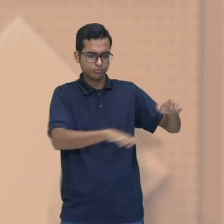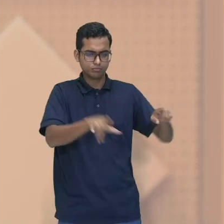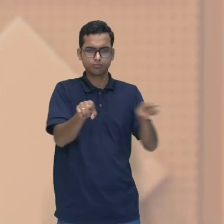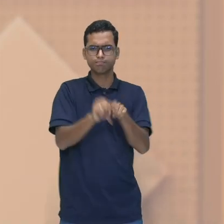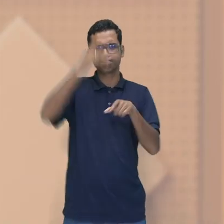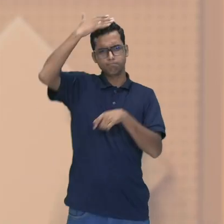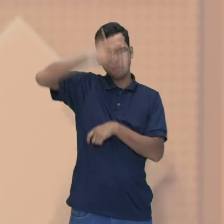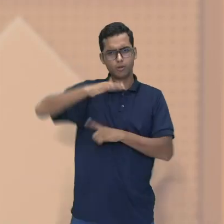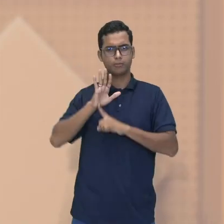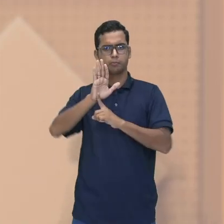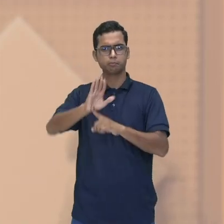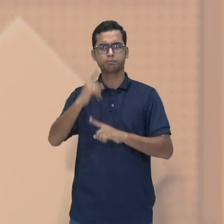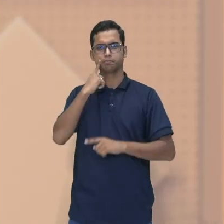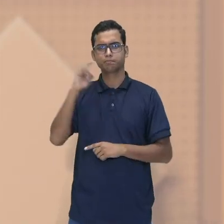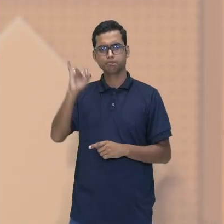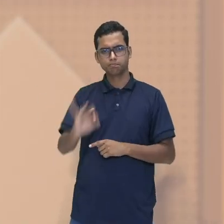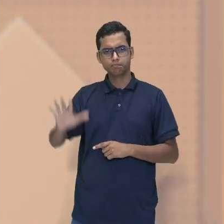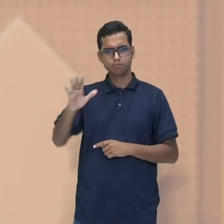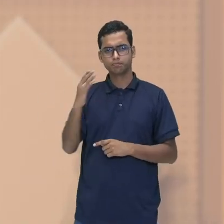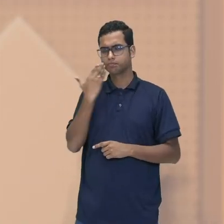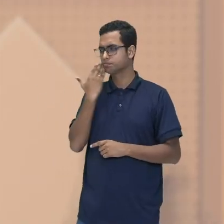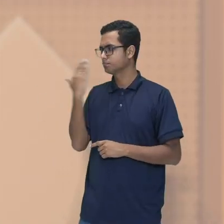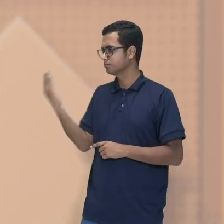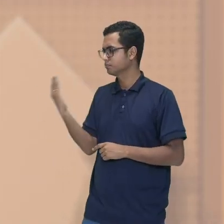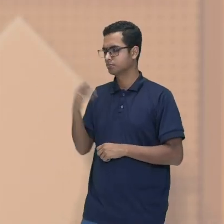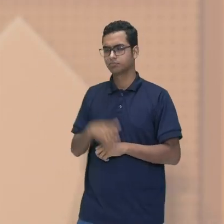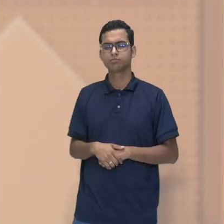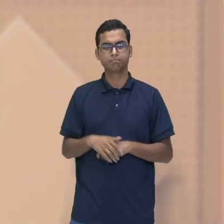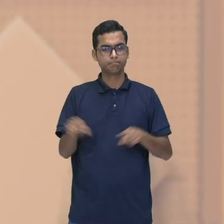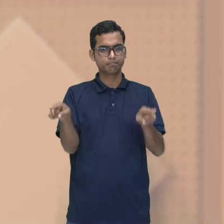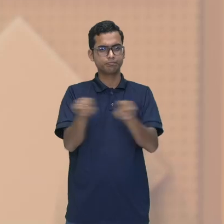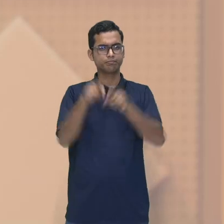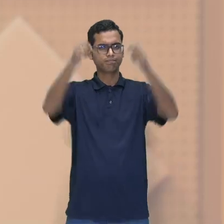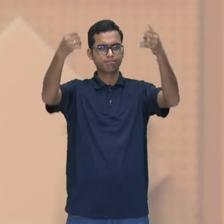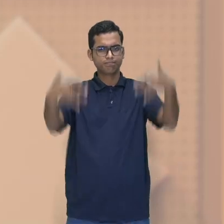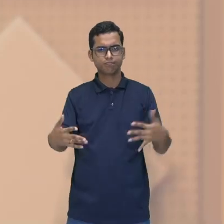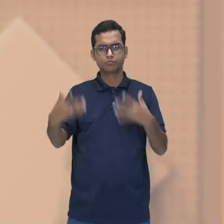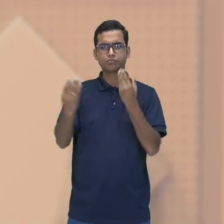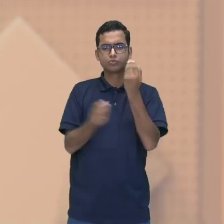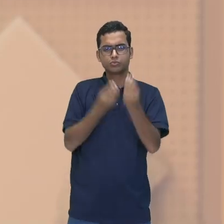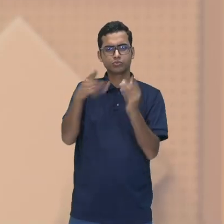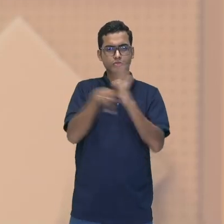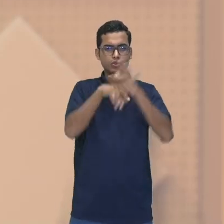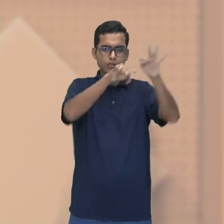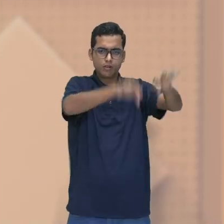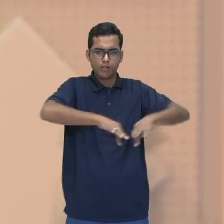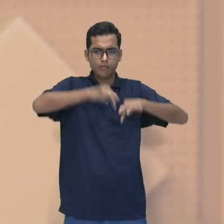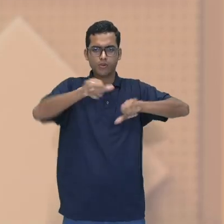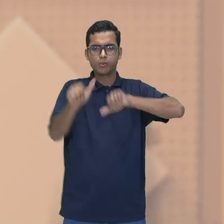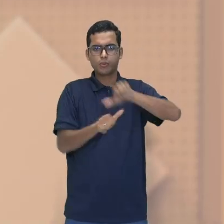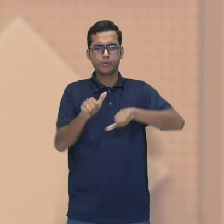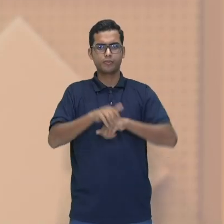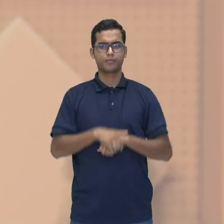uma ilustração, ou melhor dizendo, uma animação, que vai falar sobre a queda do feudo. Observem só comigo.